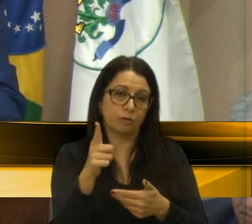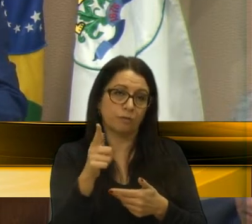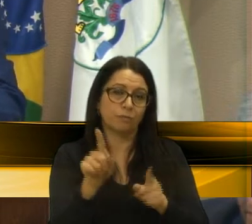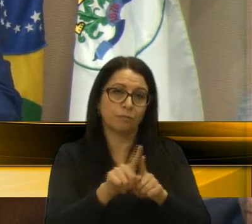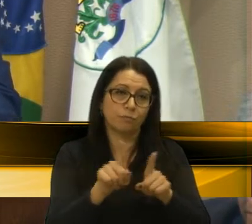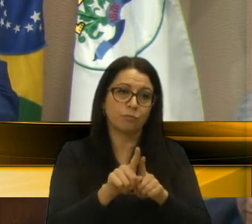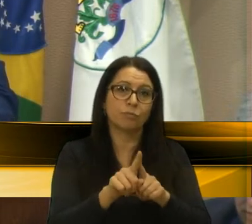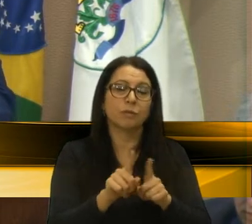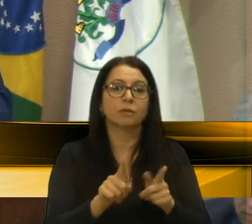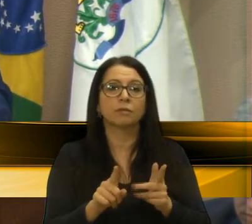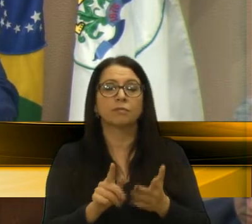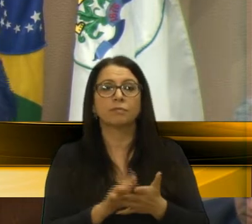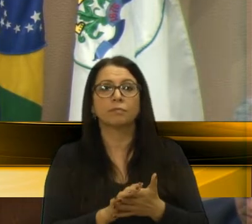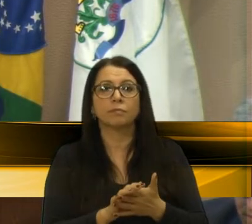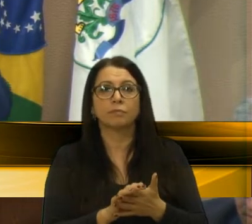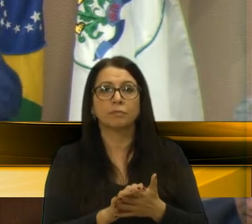de